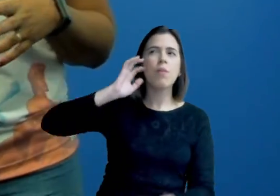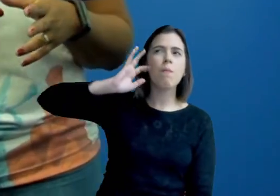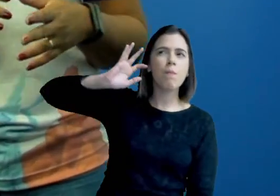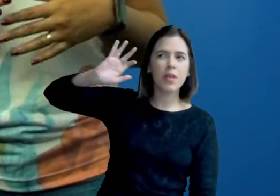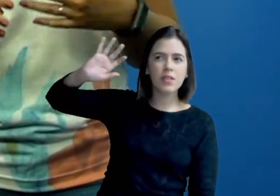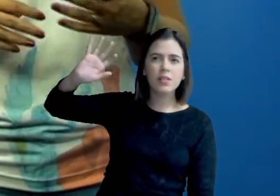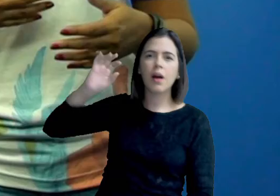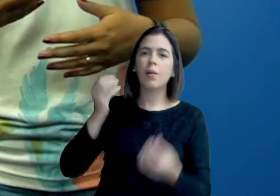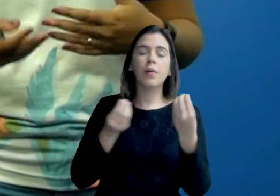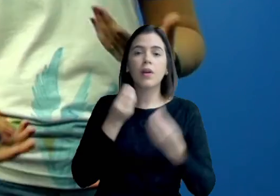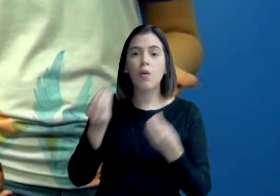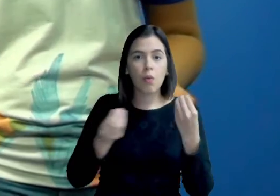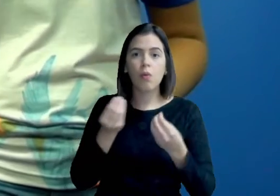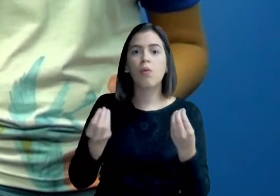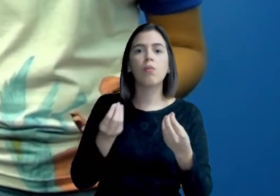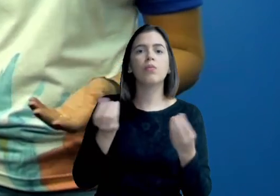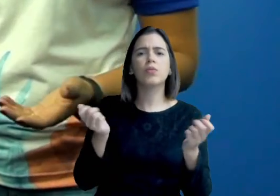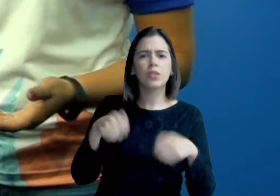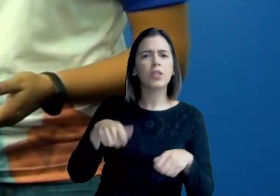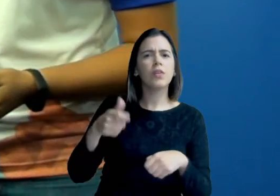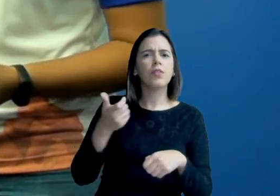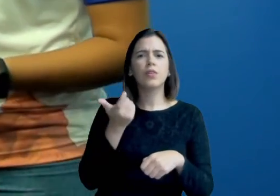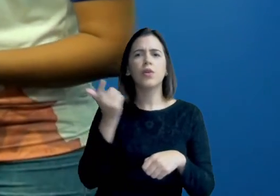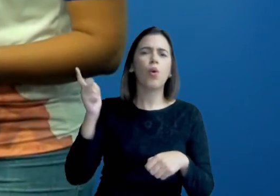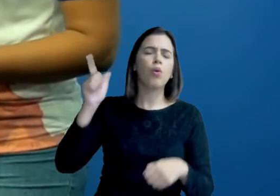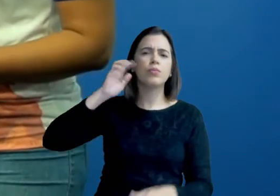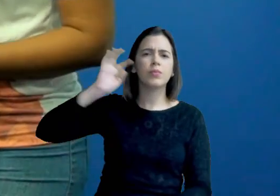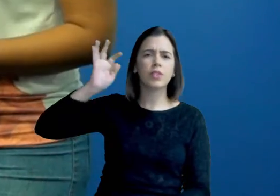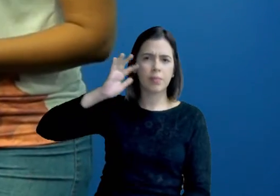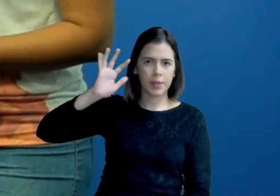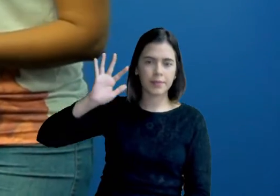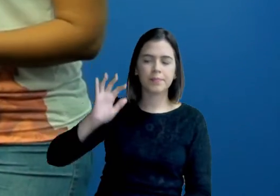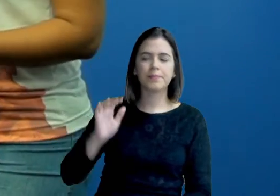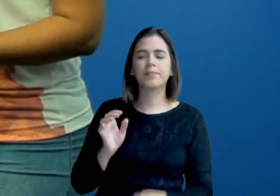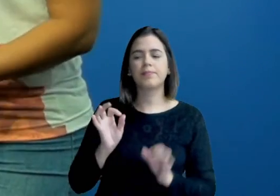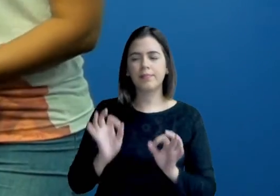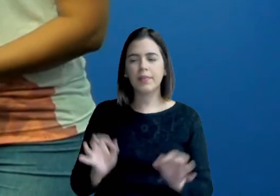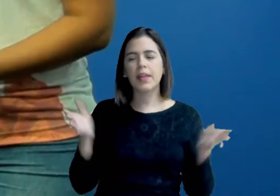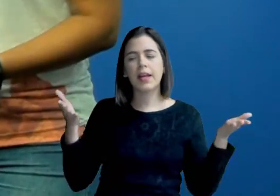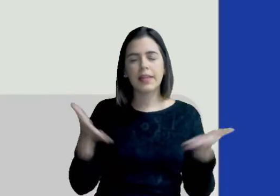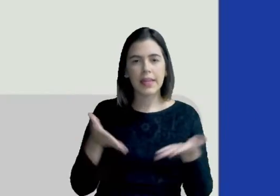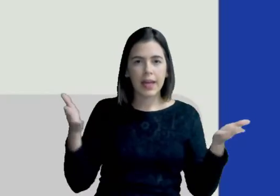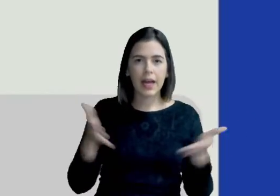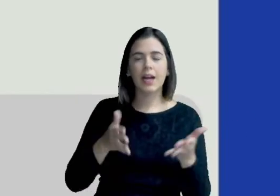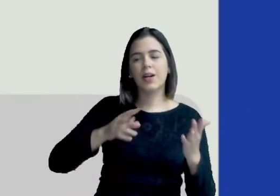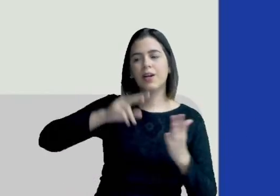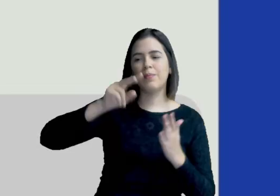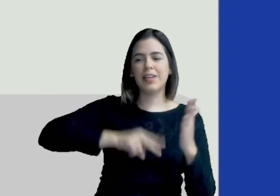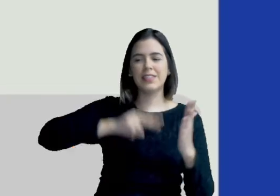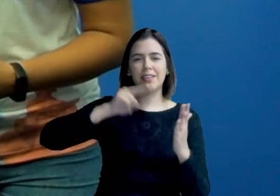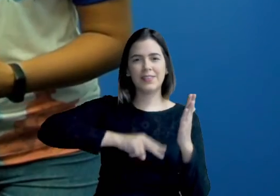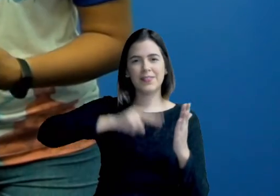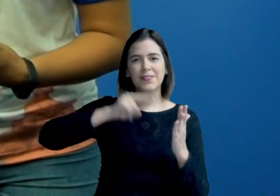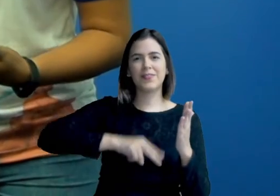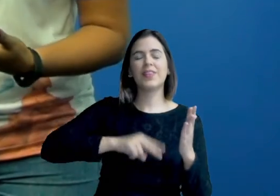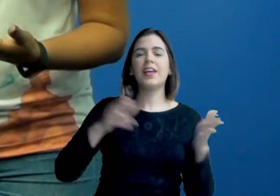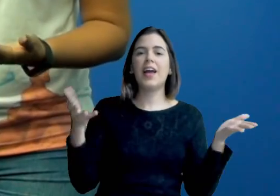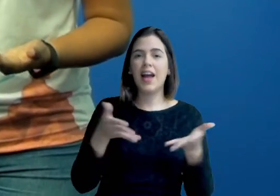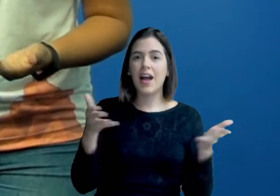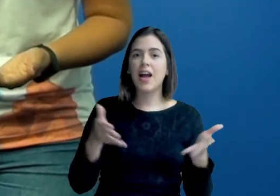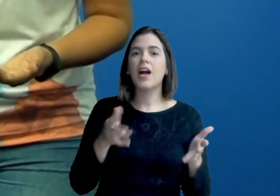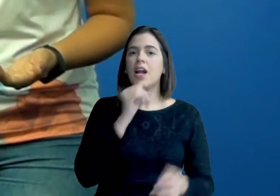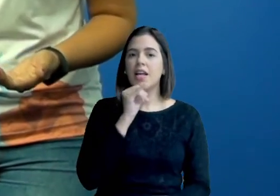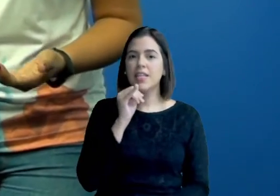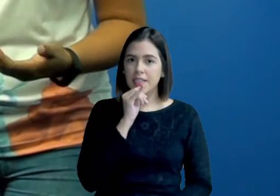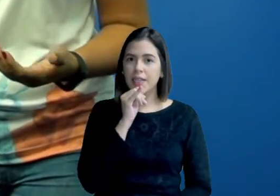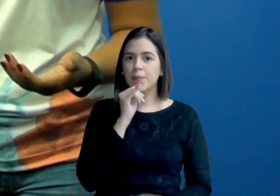a pensar de formas que você não tinha pensado antes. E agora, a gente vai ler um exemplo de